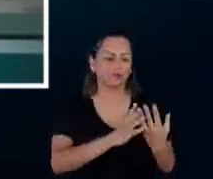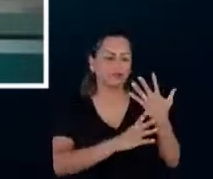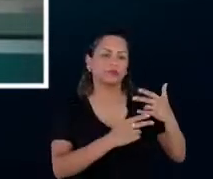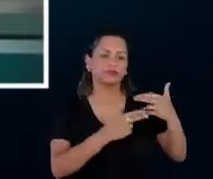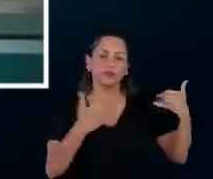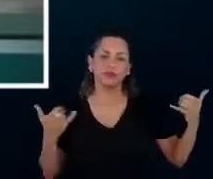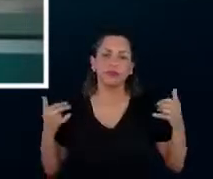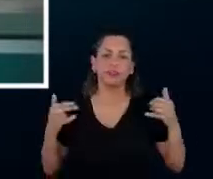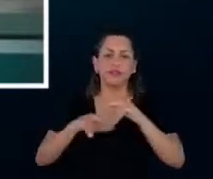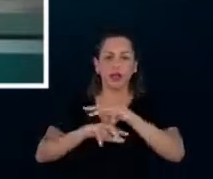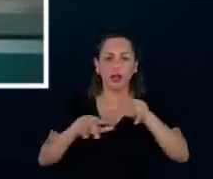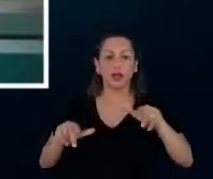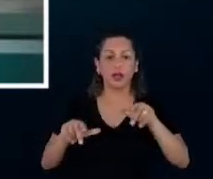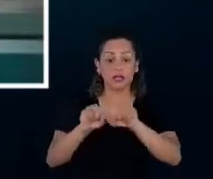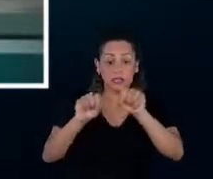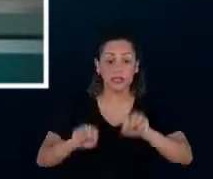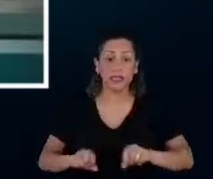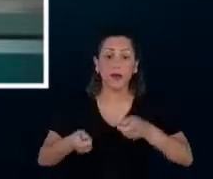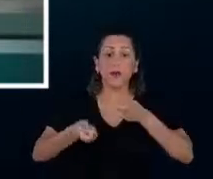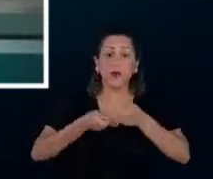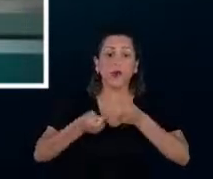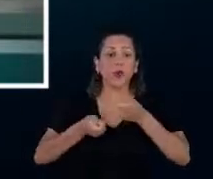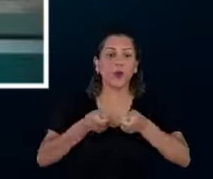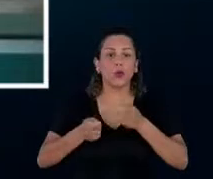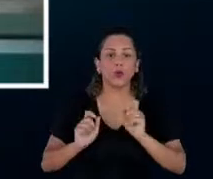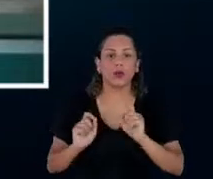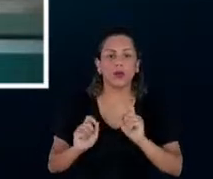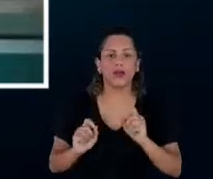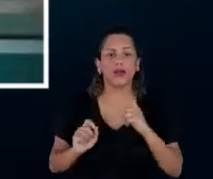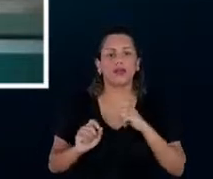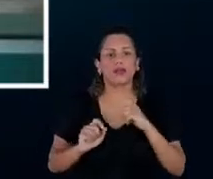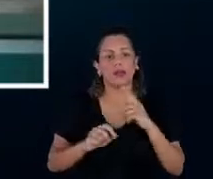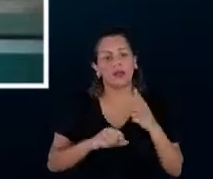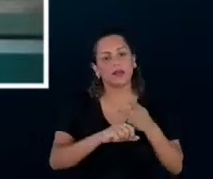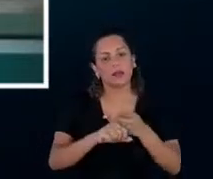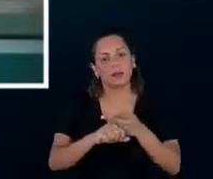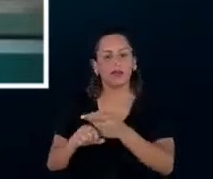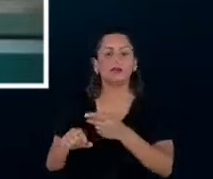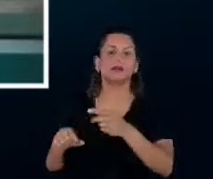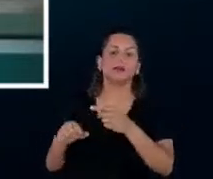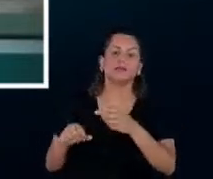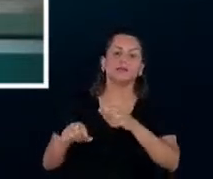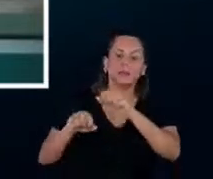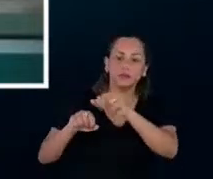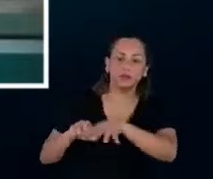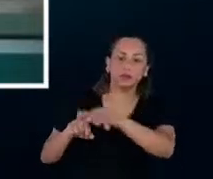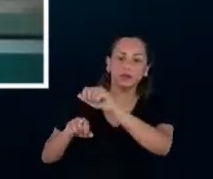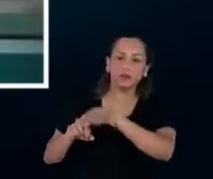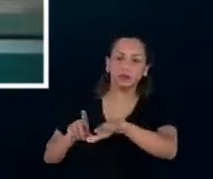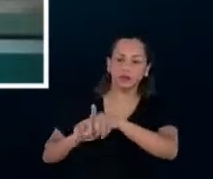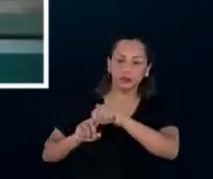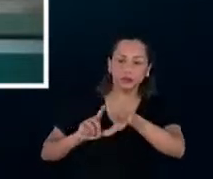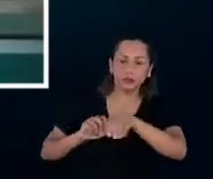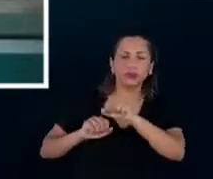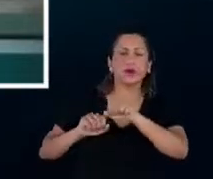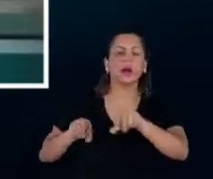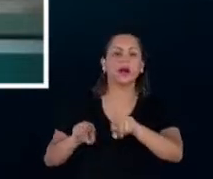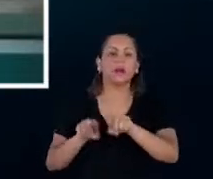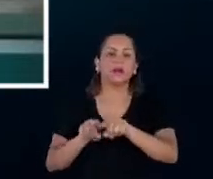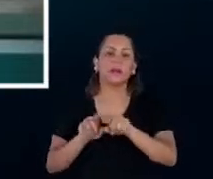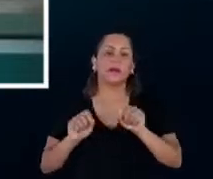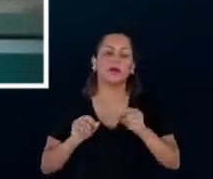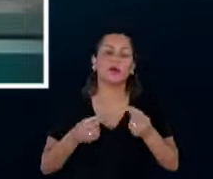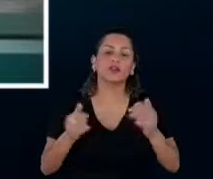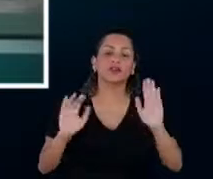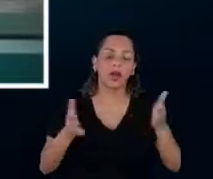esse sistema é para controlar a demanda e carga, e estão conectando com mais de